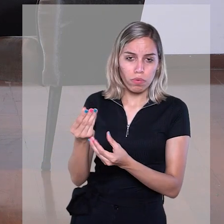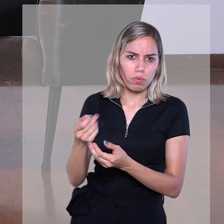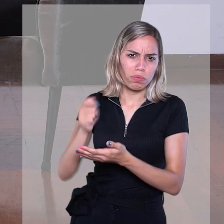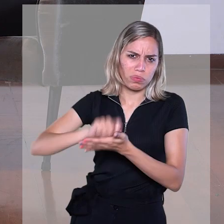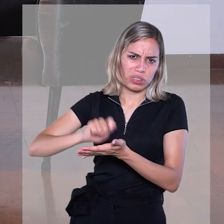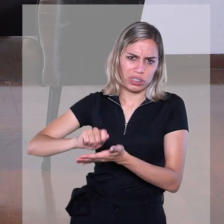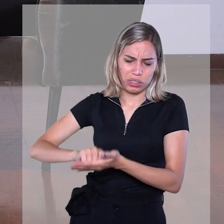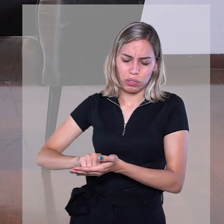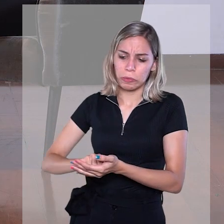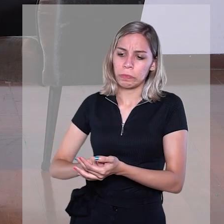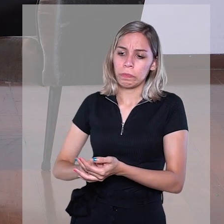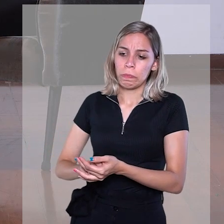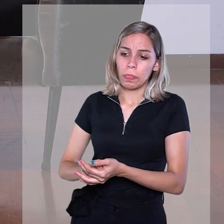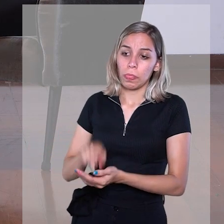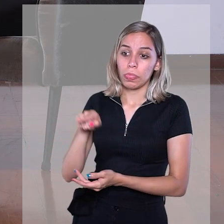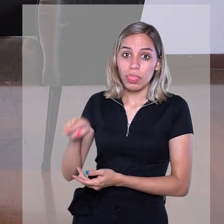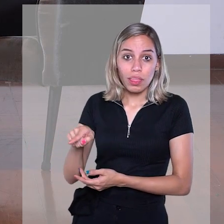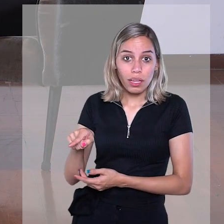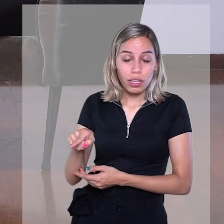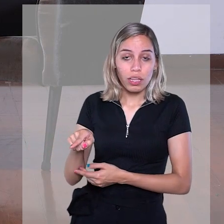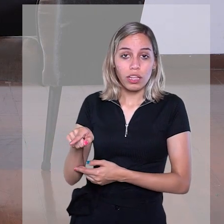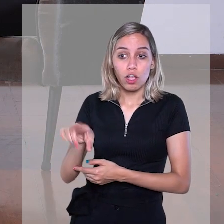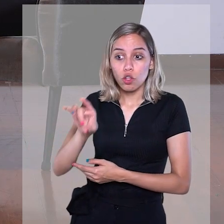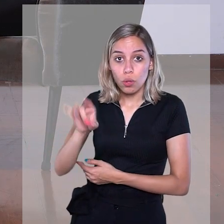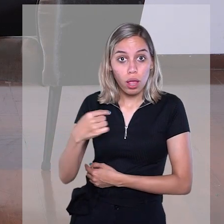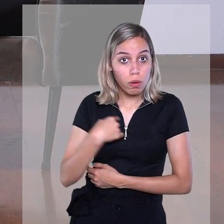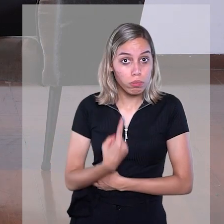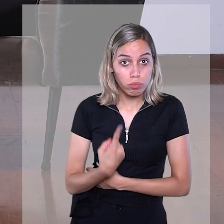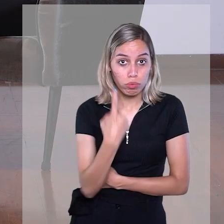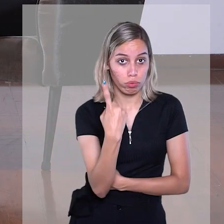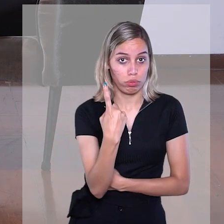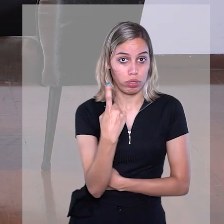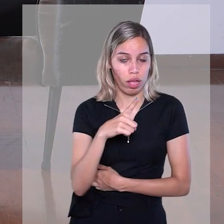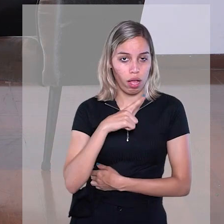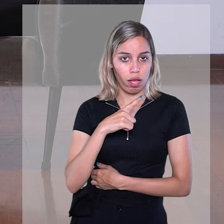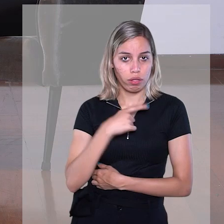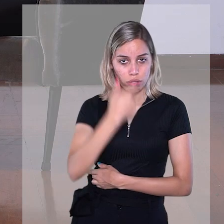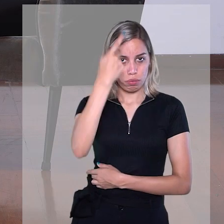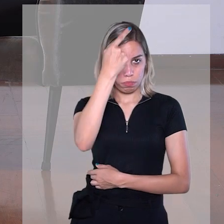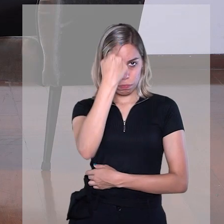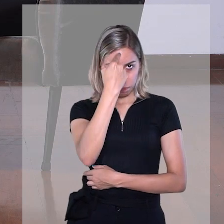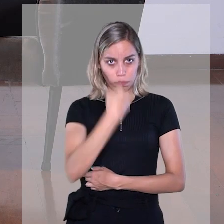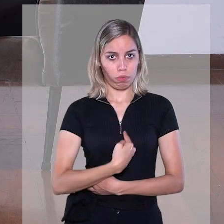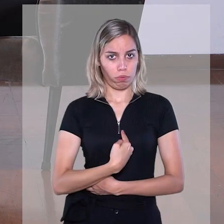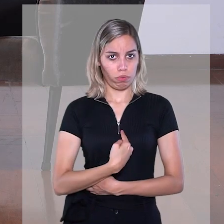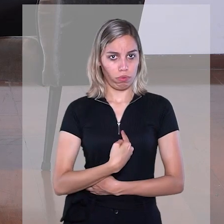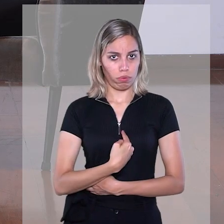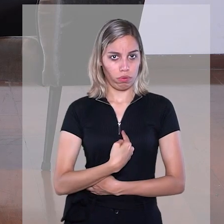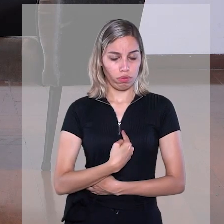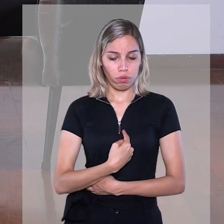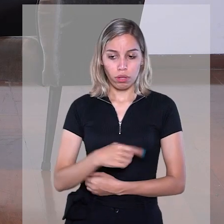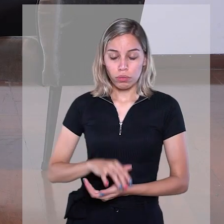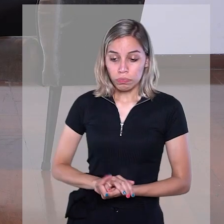a Comissão de Notório Saber ela é agora uma comissão permanente, porque o processo é